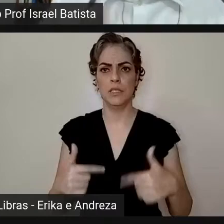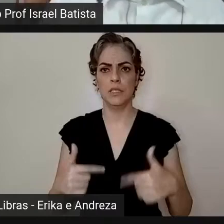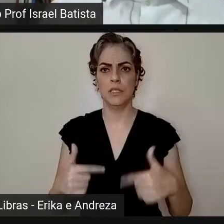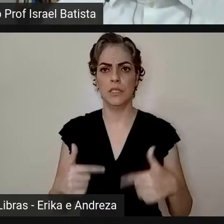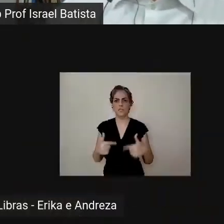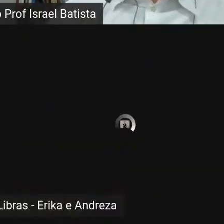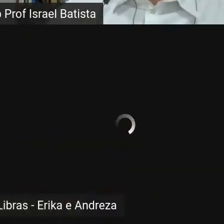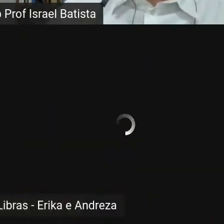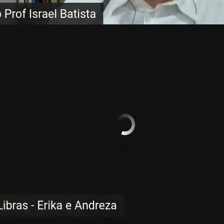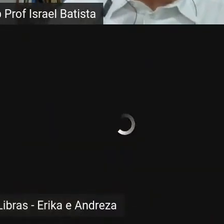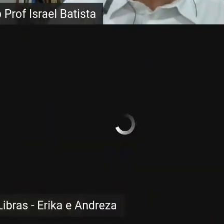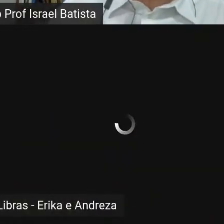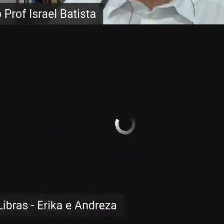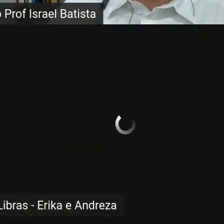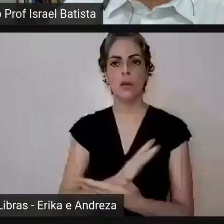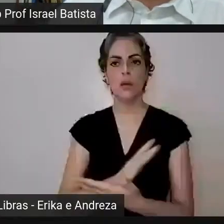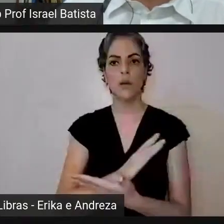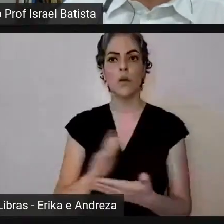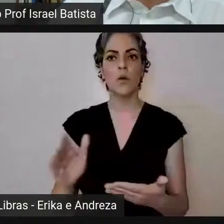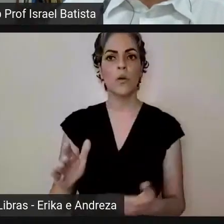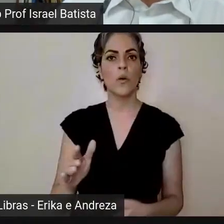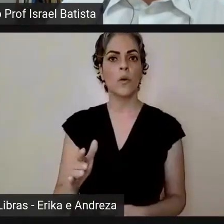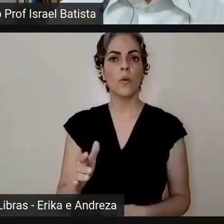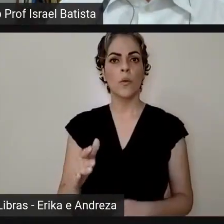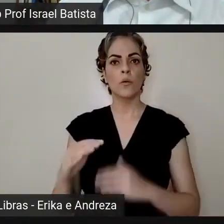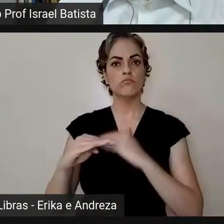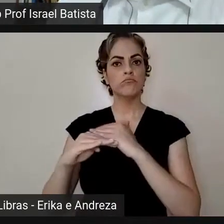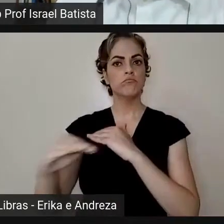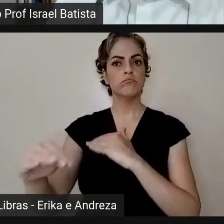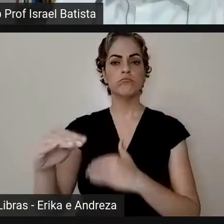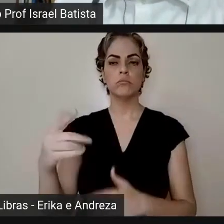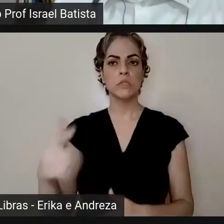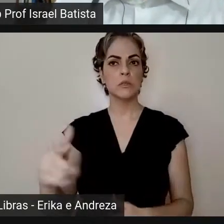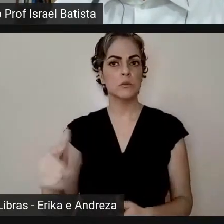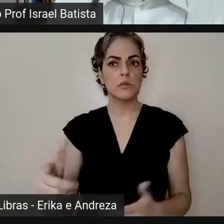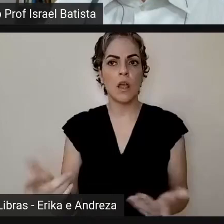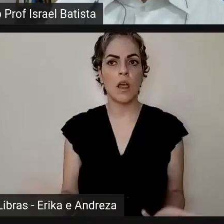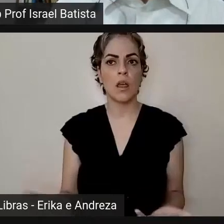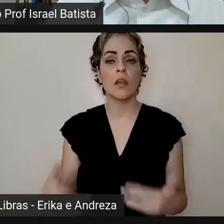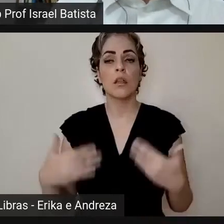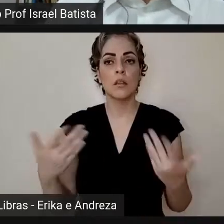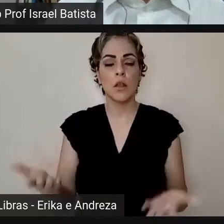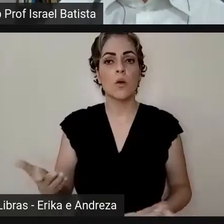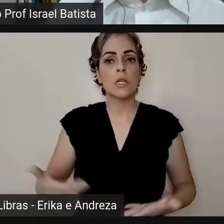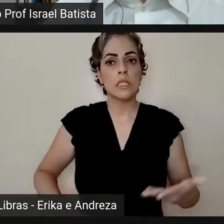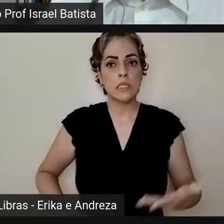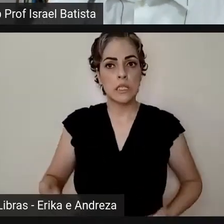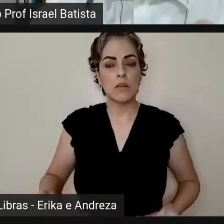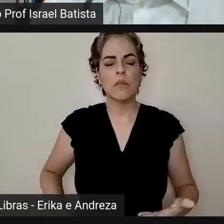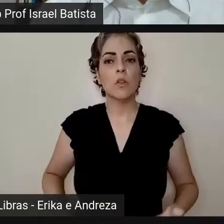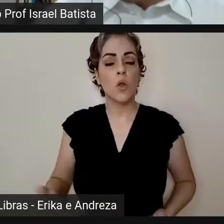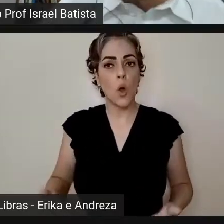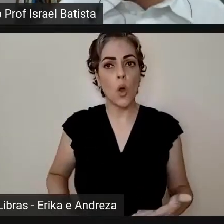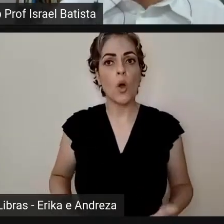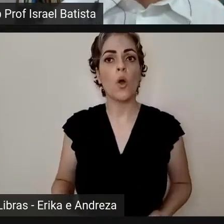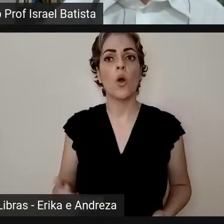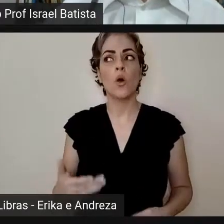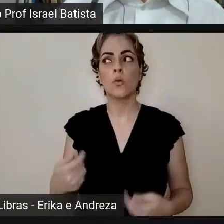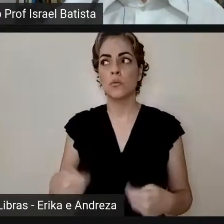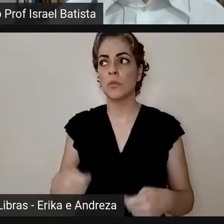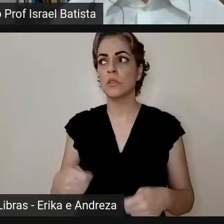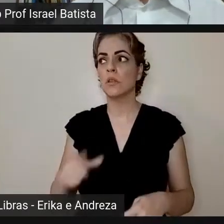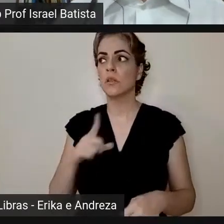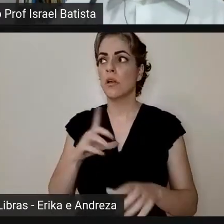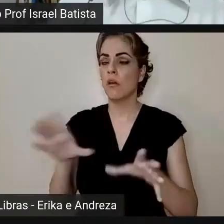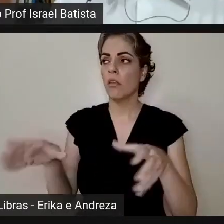servidores estáveis e outros não estáveis, né? Esses servidores estáveis, eles vão ter uma equipe que